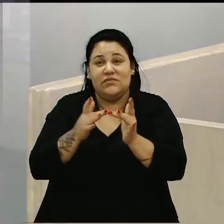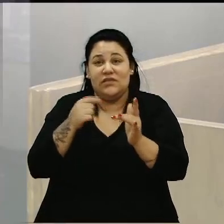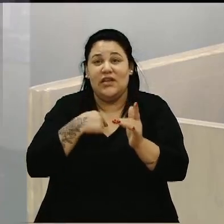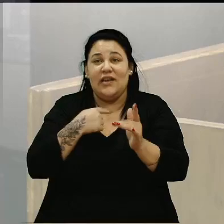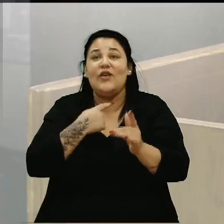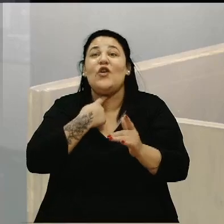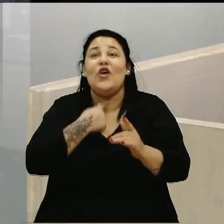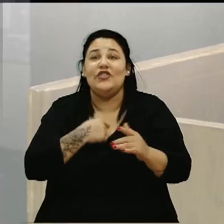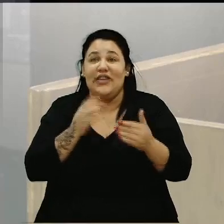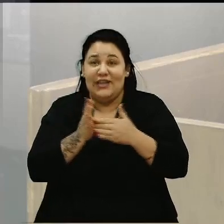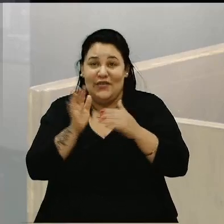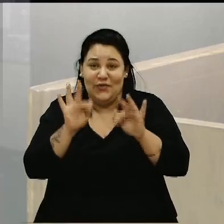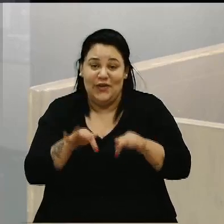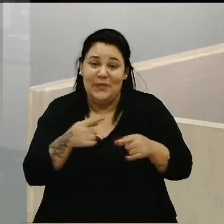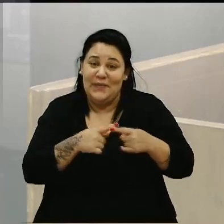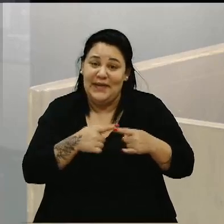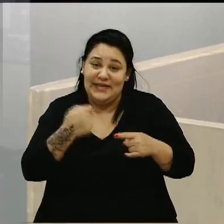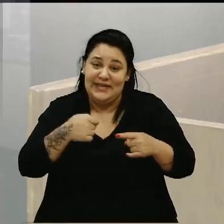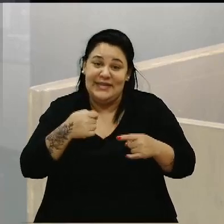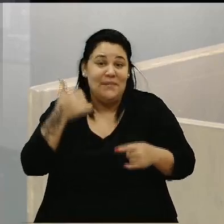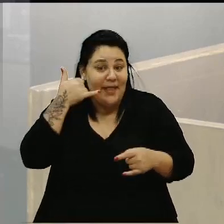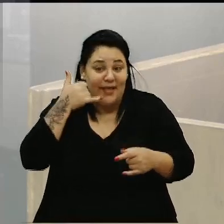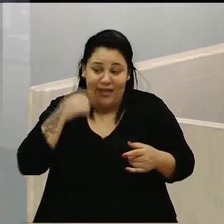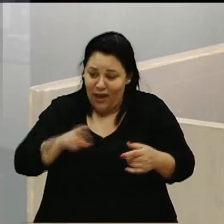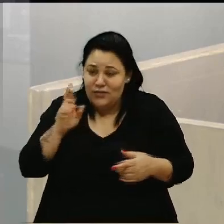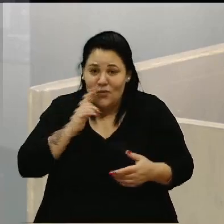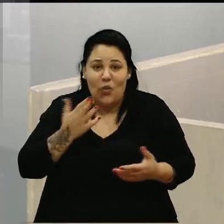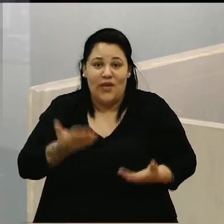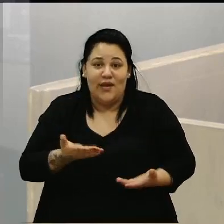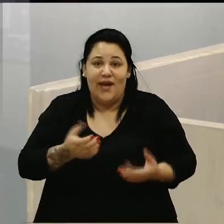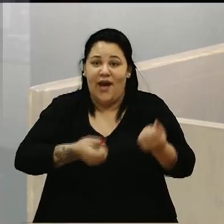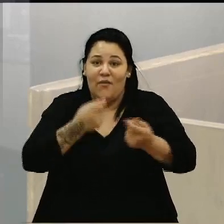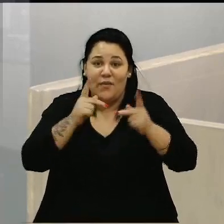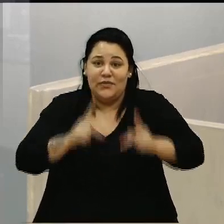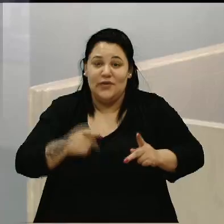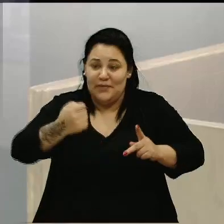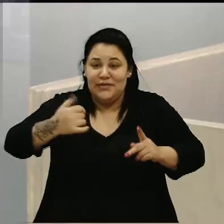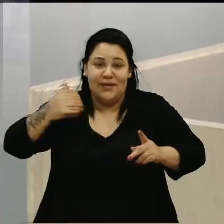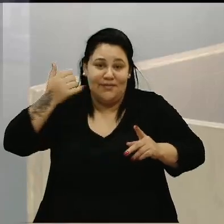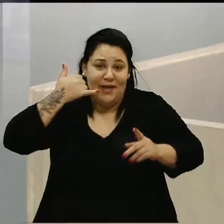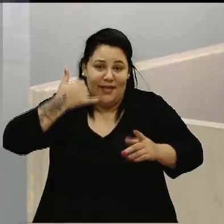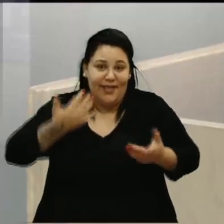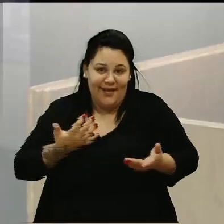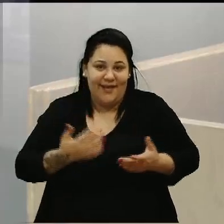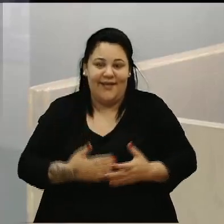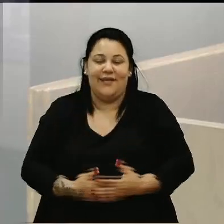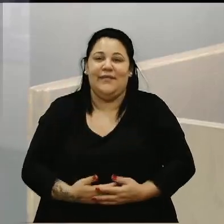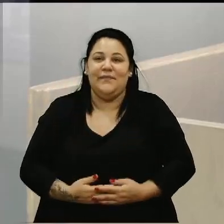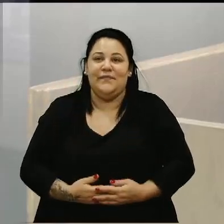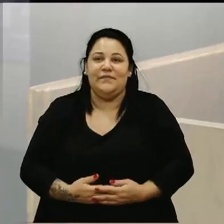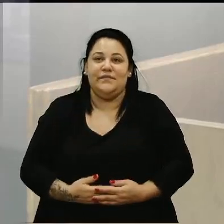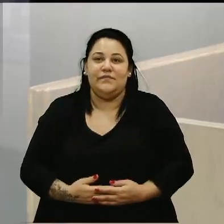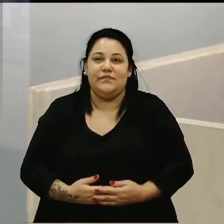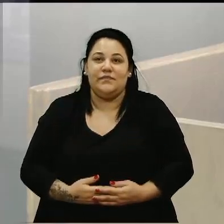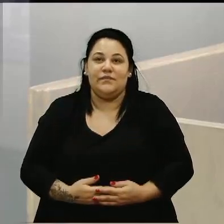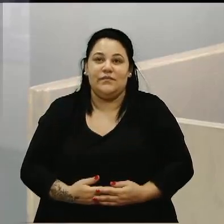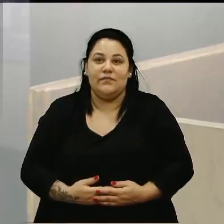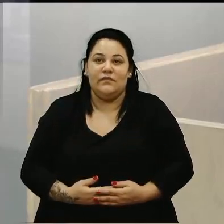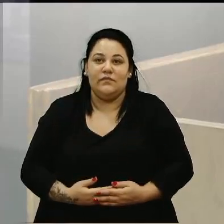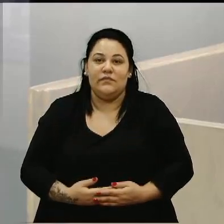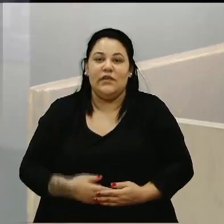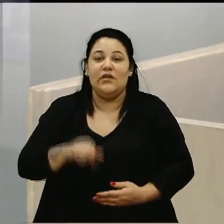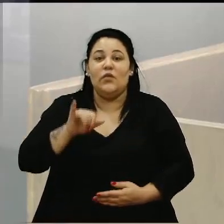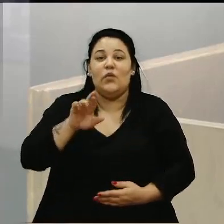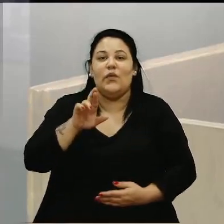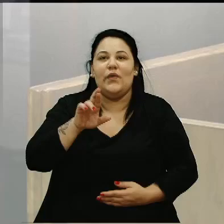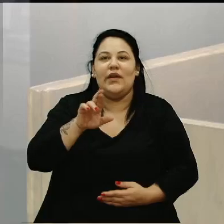fim, né, tem que me atender, alguém tem que me atender, né. Aí o Iratã